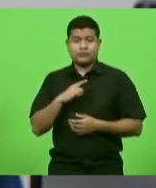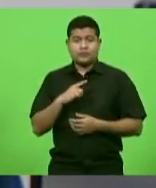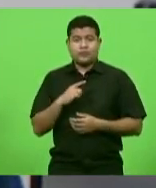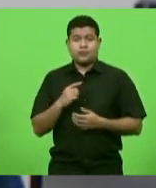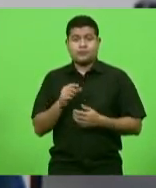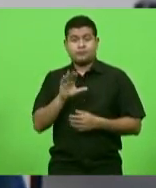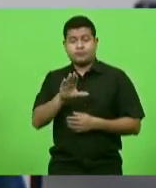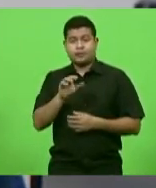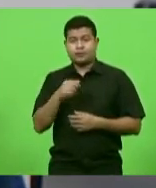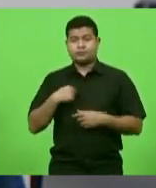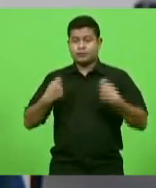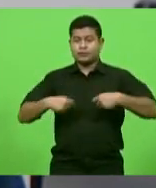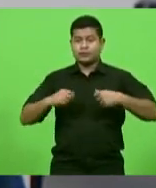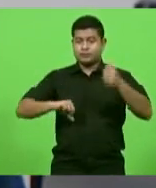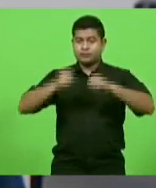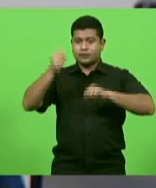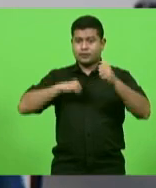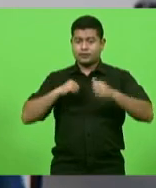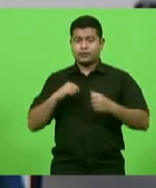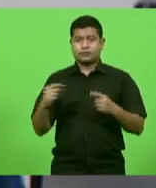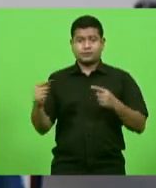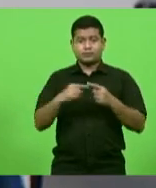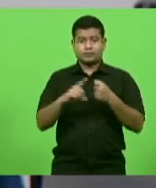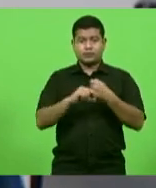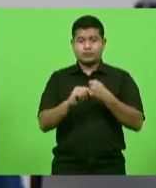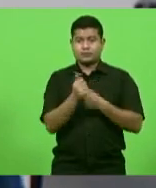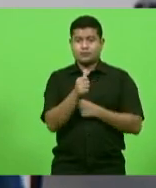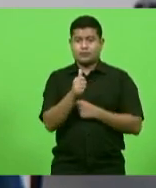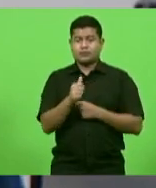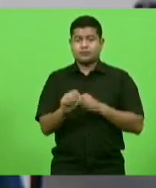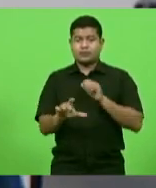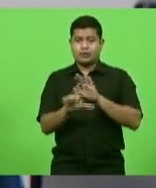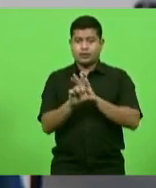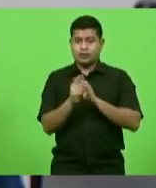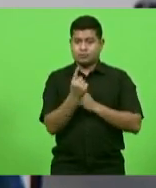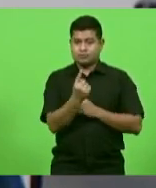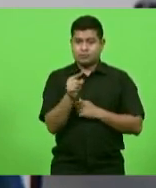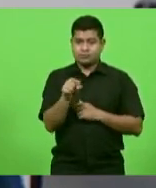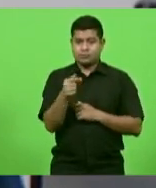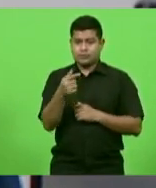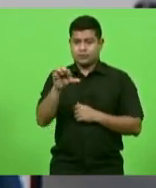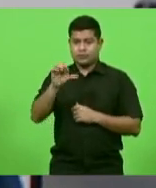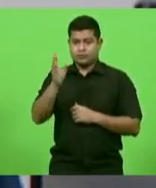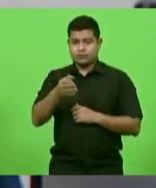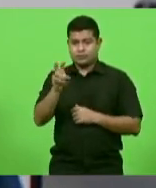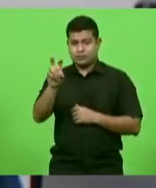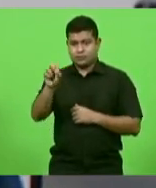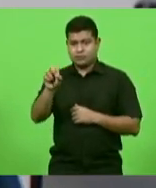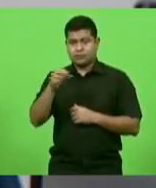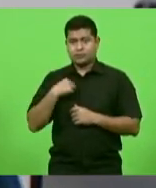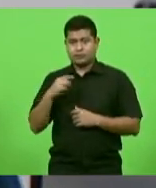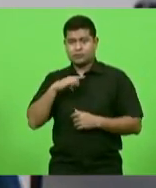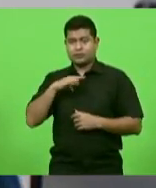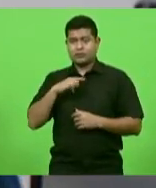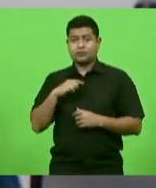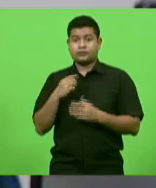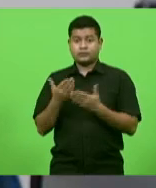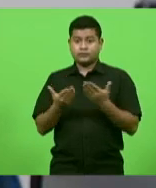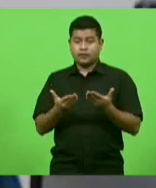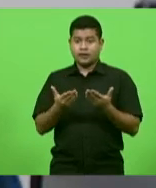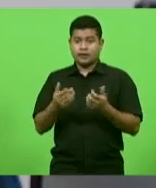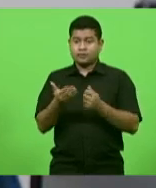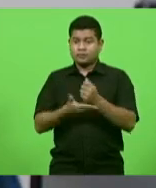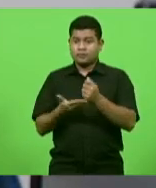efetivamente subsolo e previsto artigo 11 e quem não ali 1079 esse alimento suficiente para criança